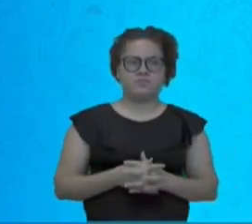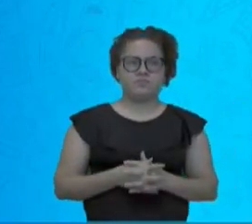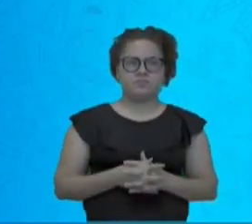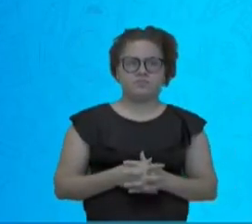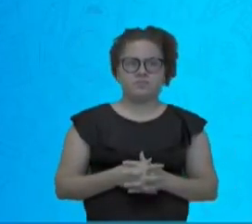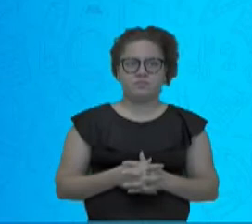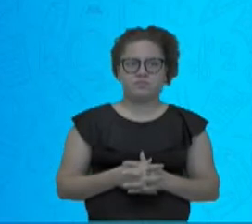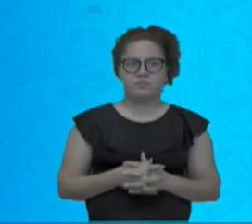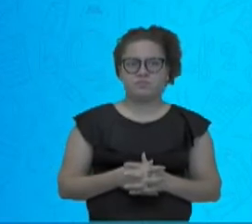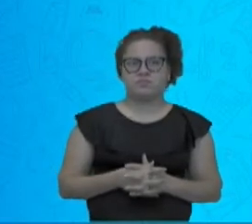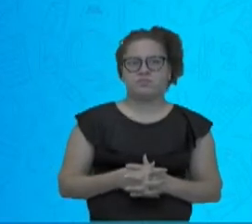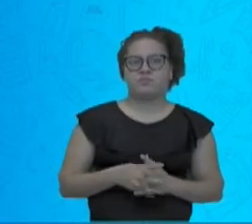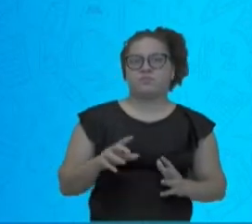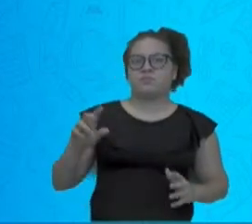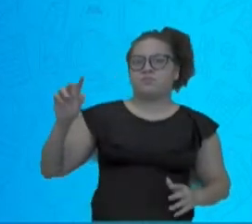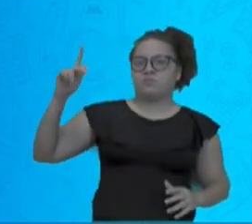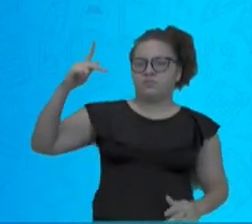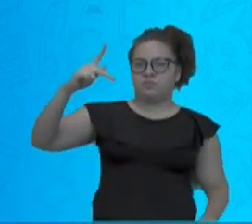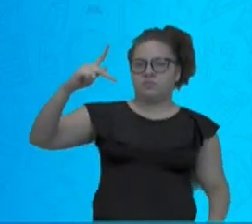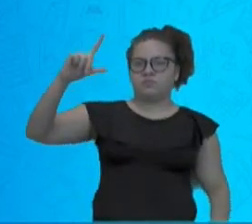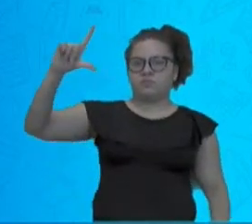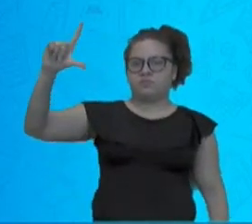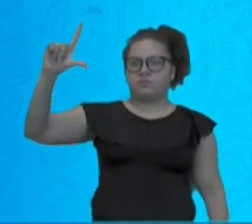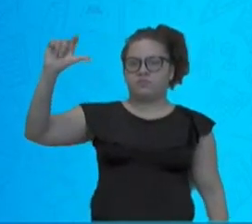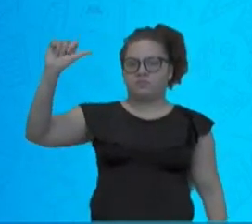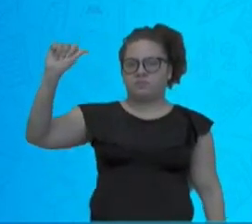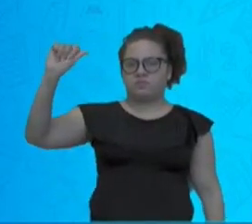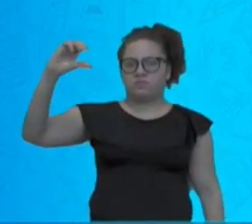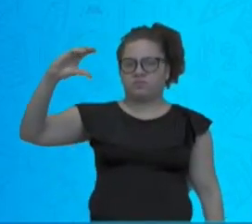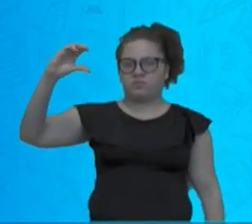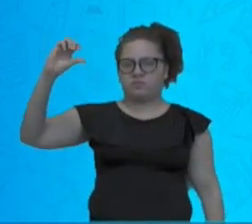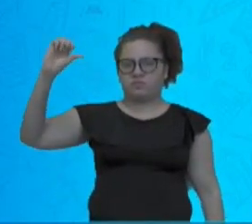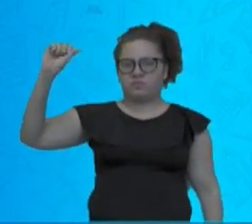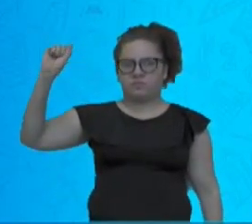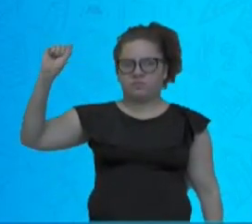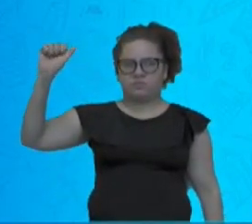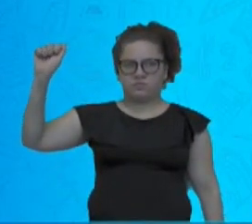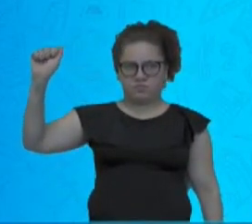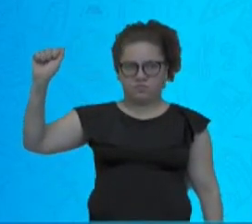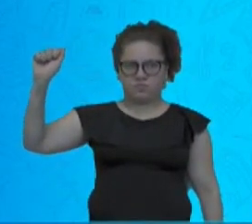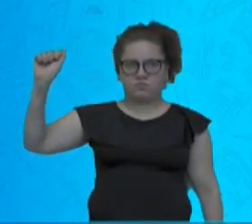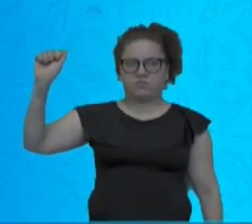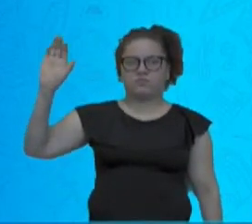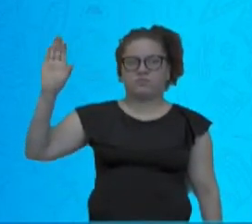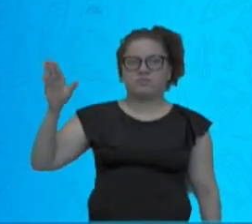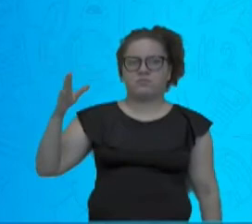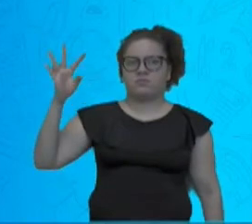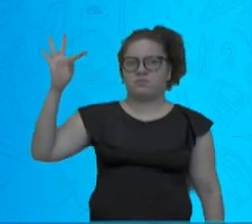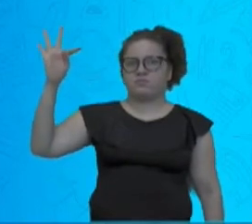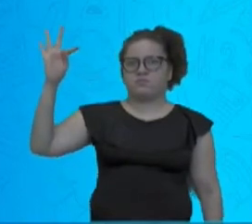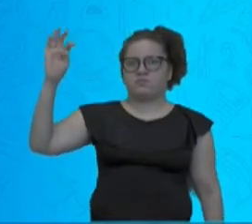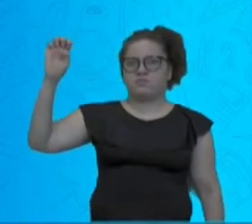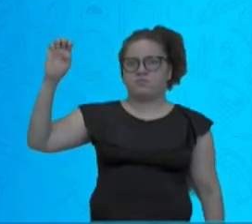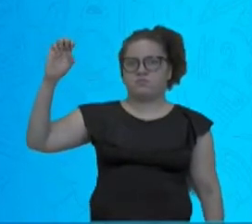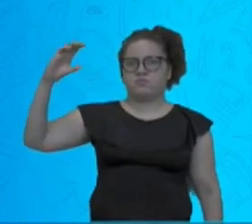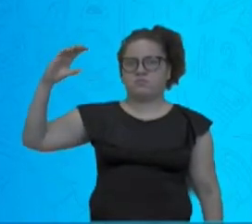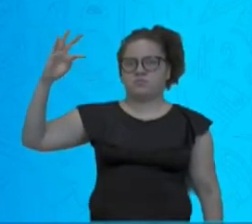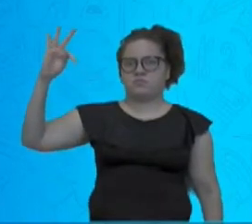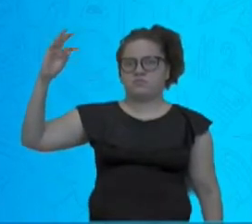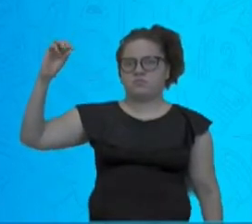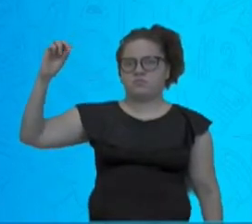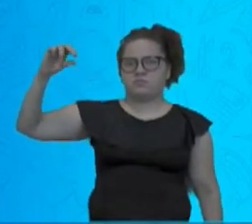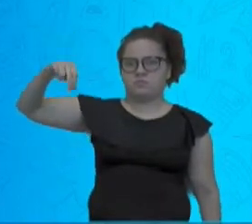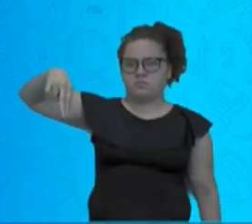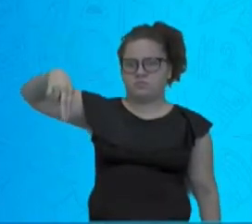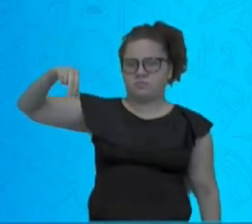nós vamos mostrar aqui sobre as placas tectônicas que estão no interior da